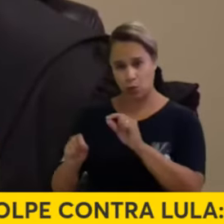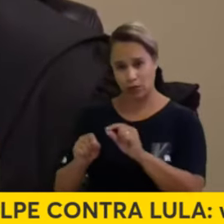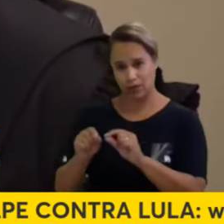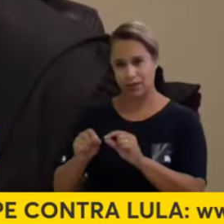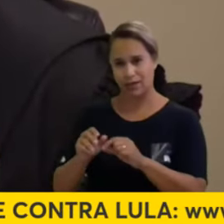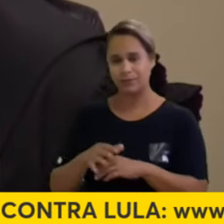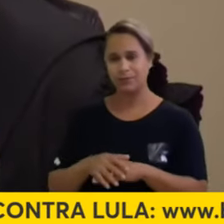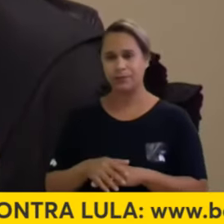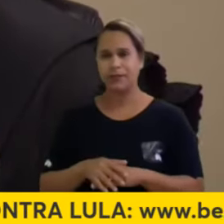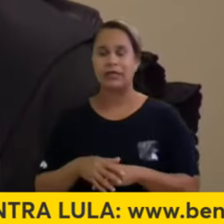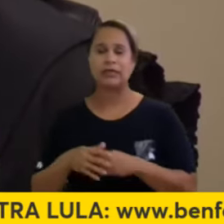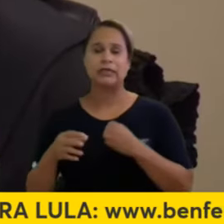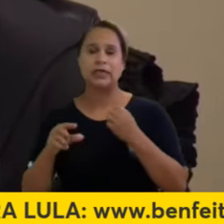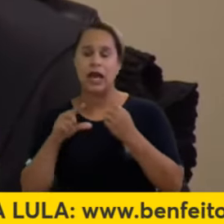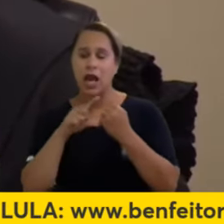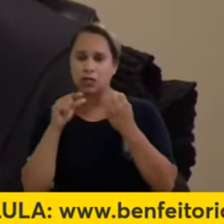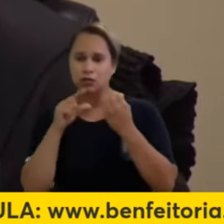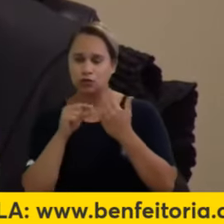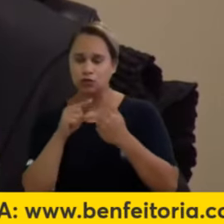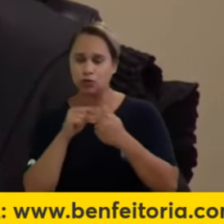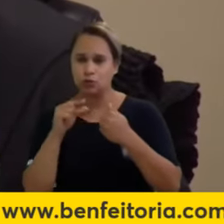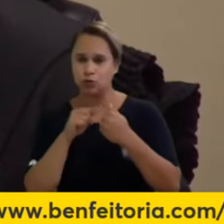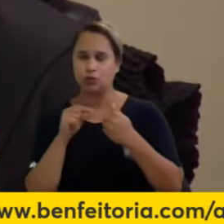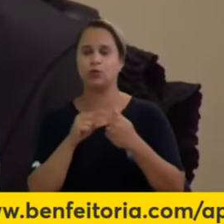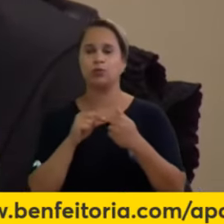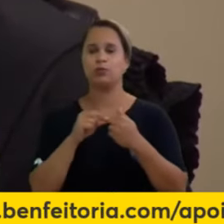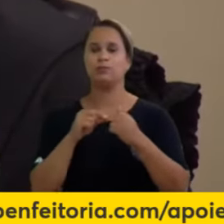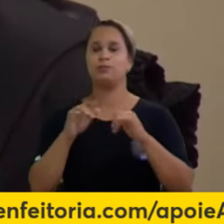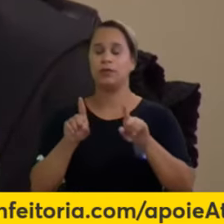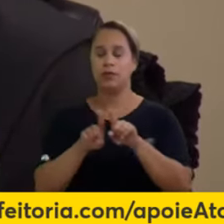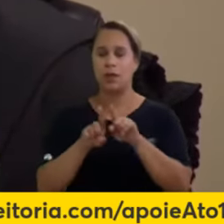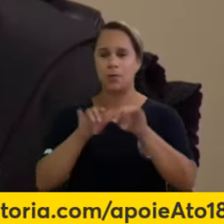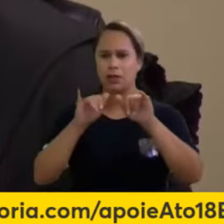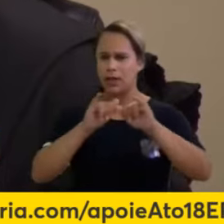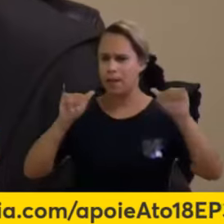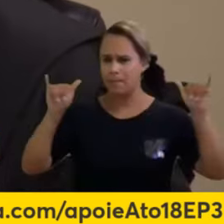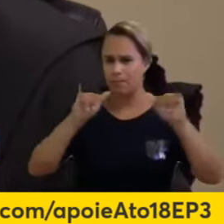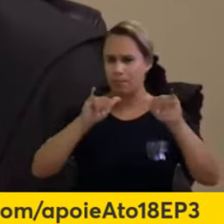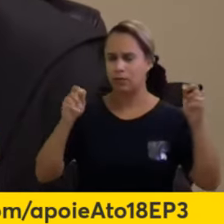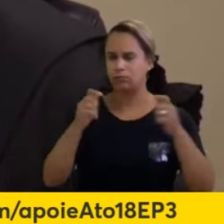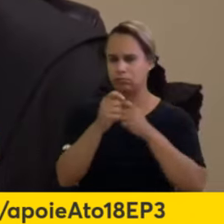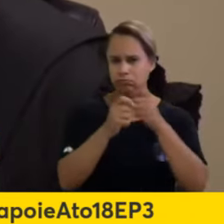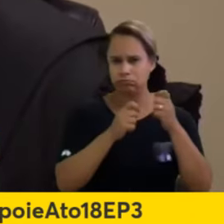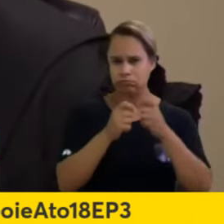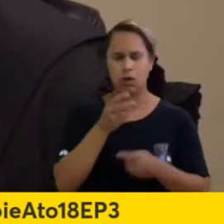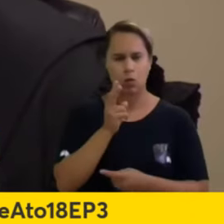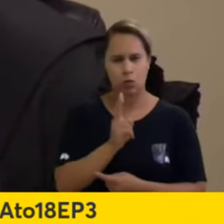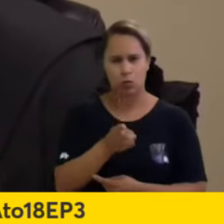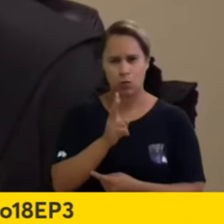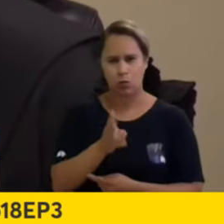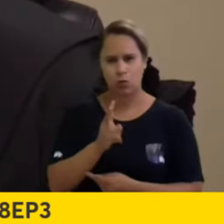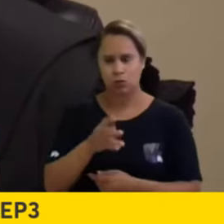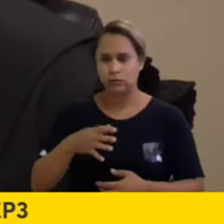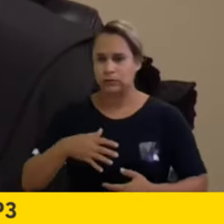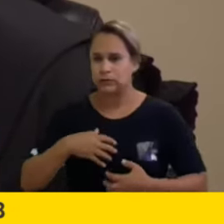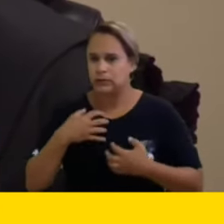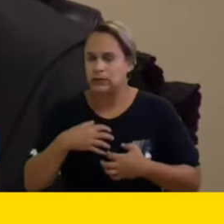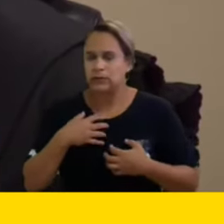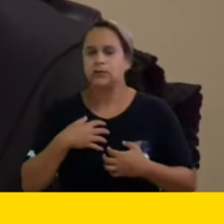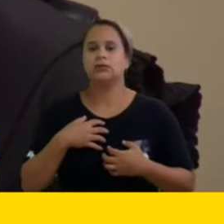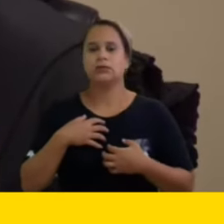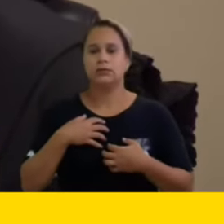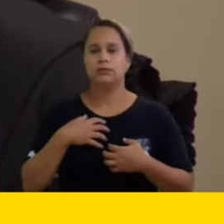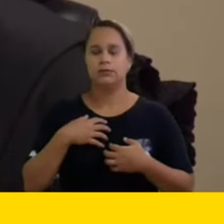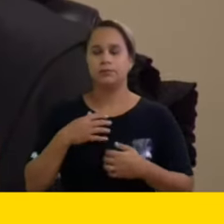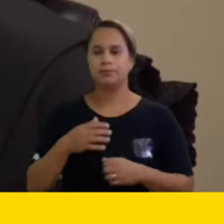jornalísticos e mesmo uma verdadeira campanha da Imprensa ainda que contínua e animosa assumam perc relevância para